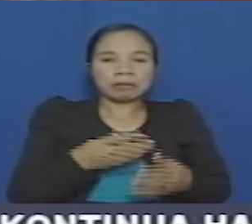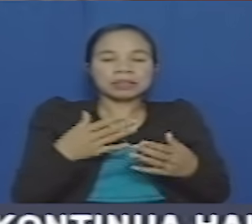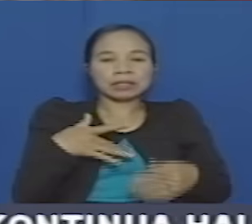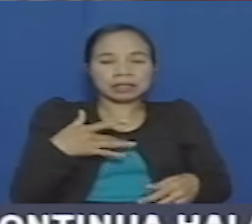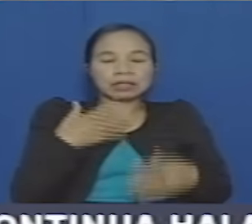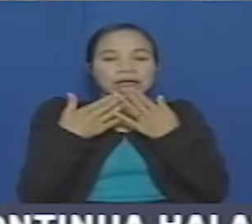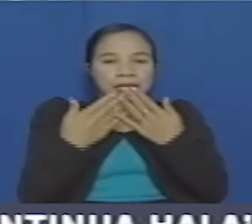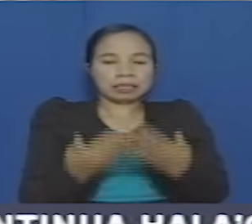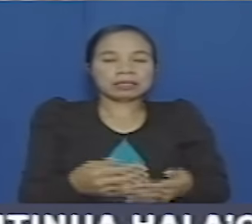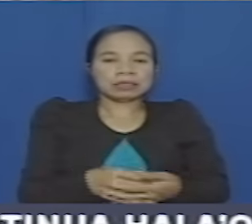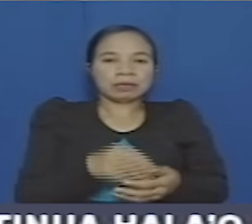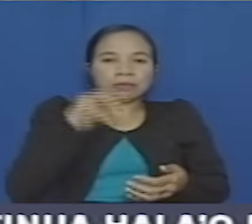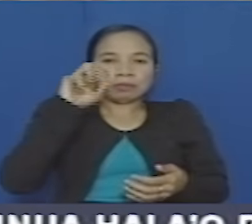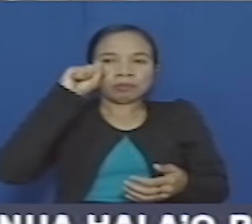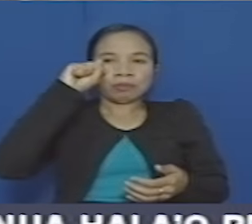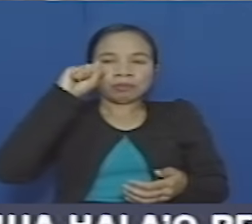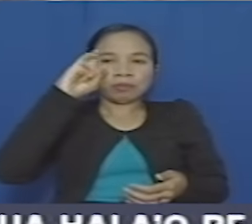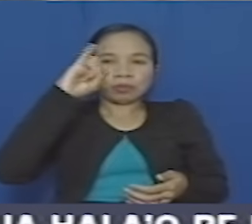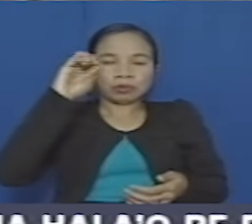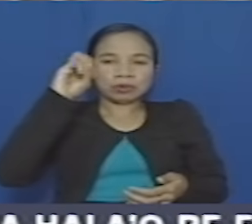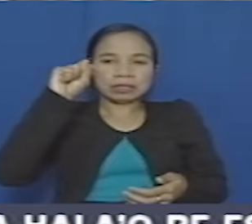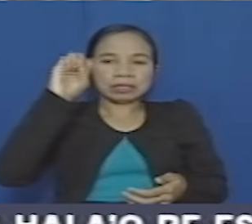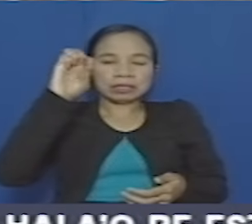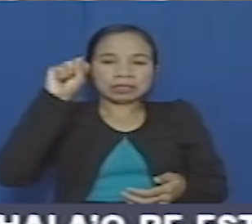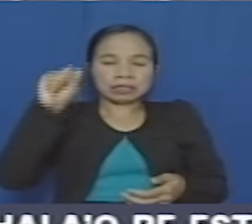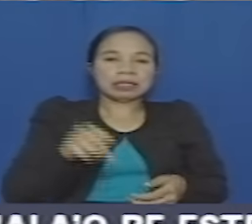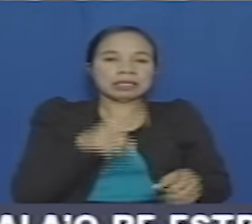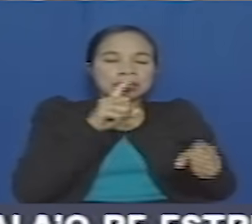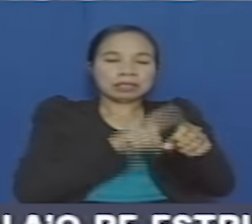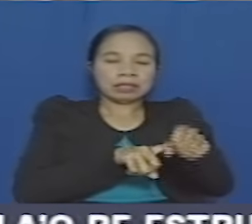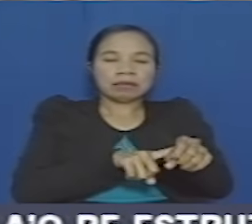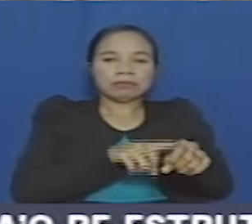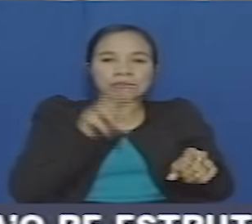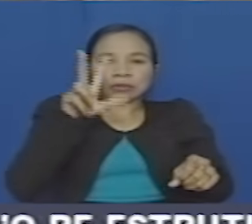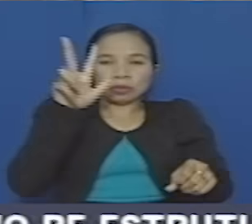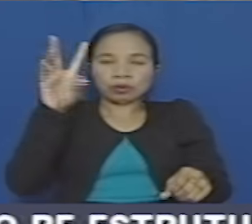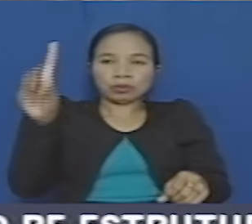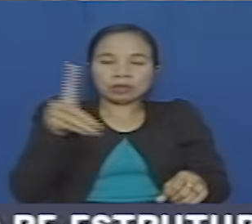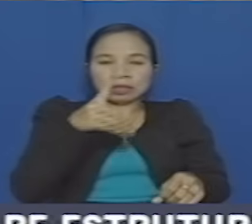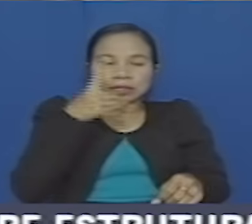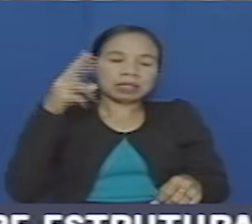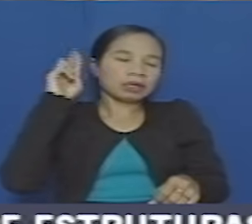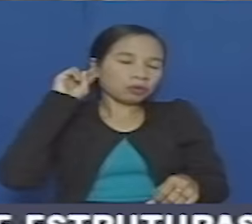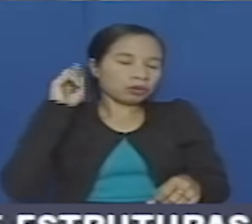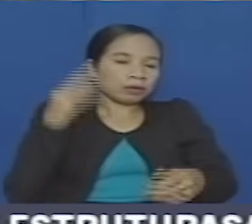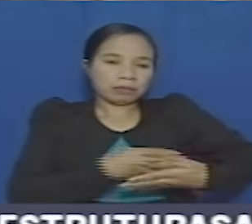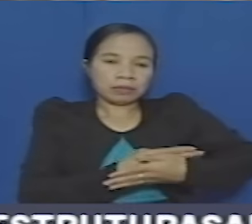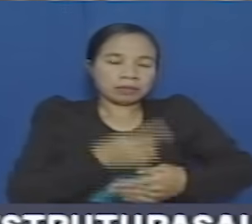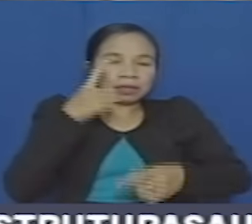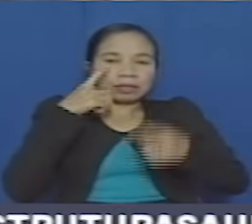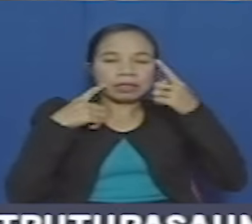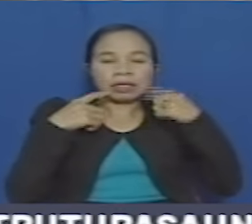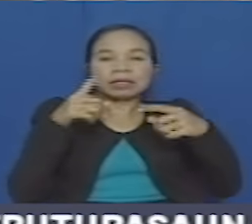bor. Moisés dos Santos Araújo hak tuir i hatuku tolu madrugada nia rona bebe tanis no nia